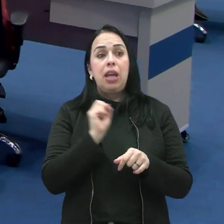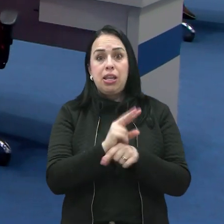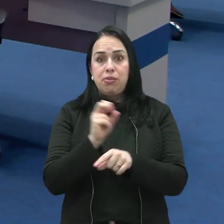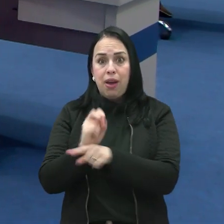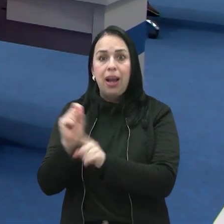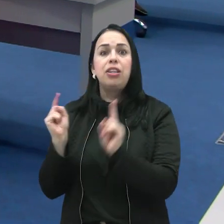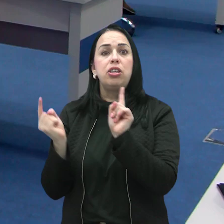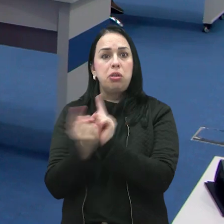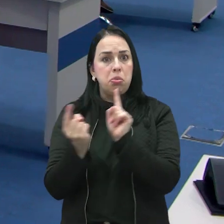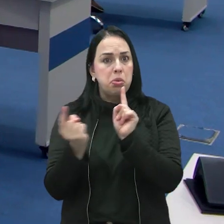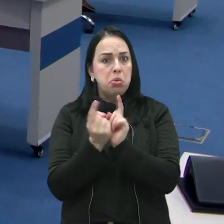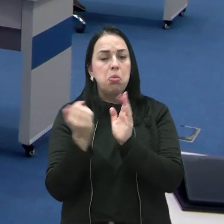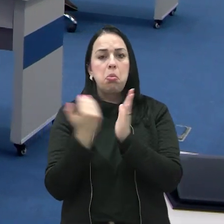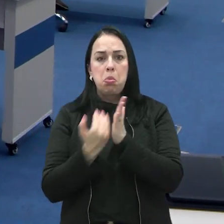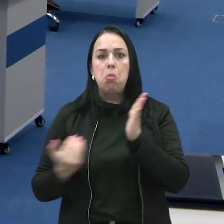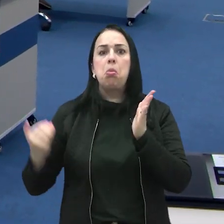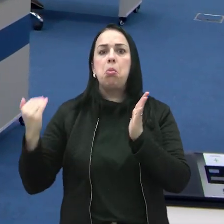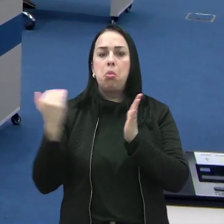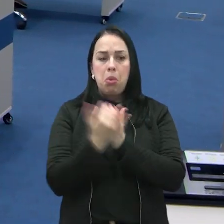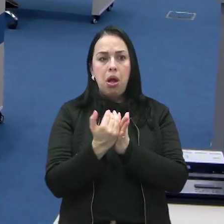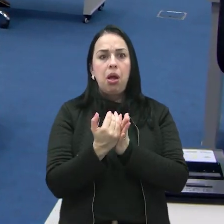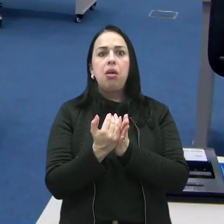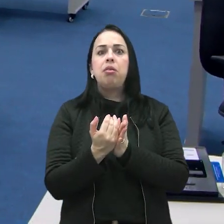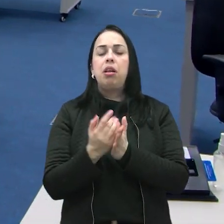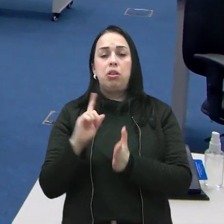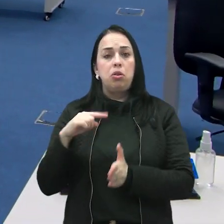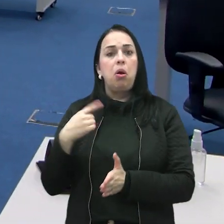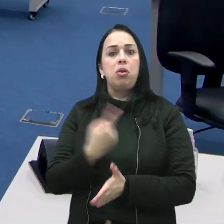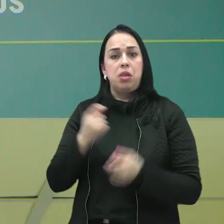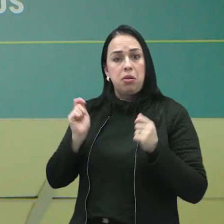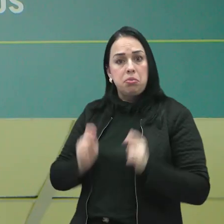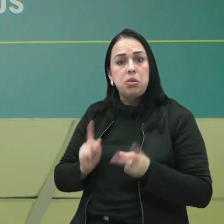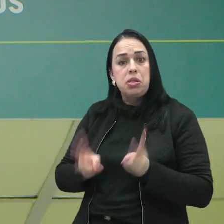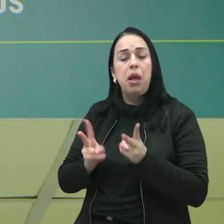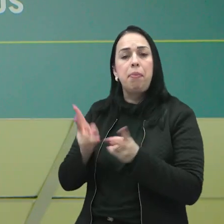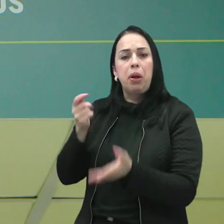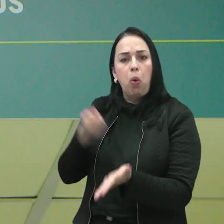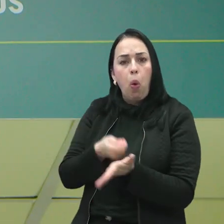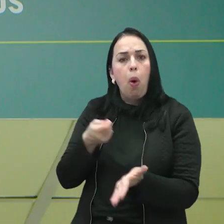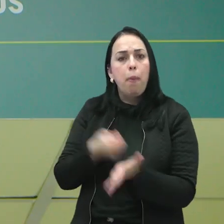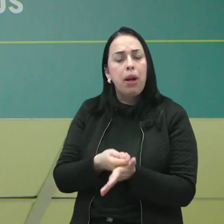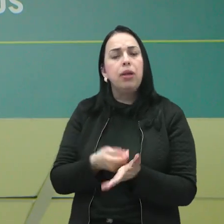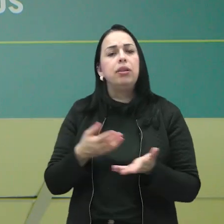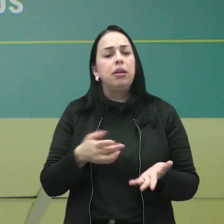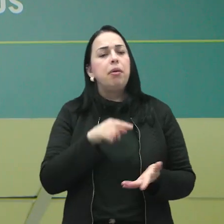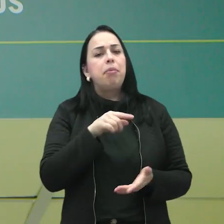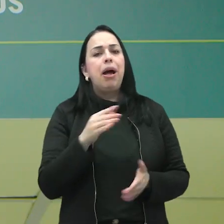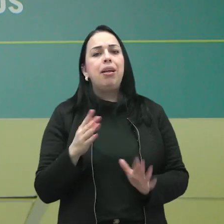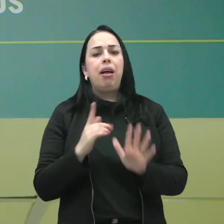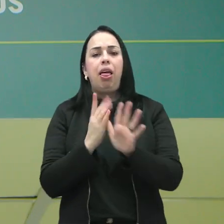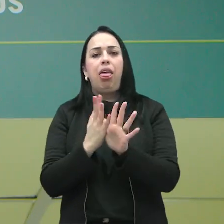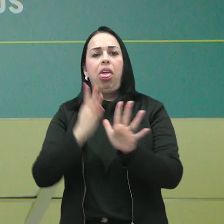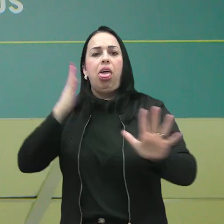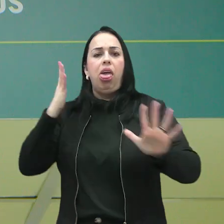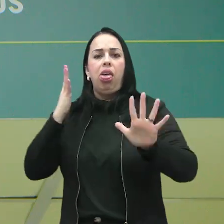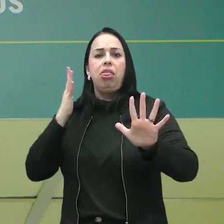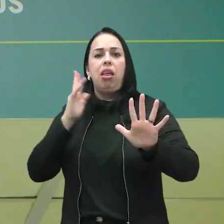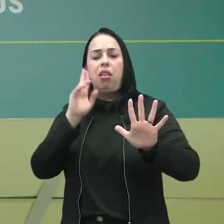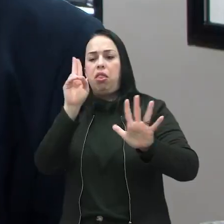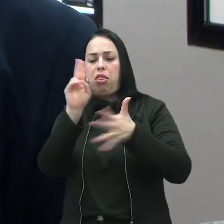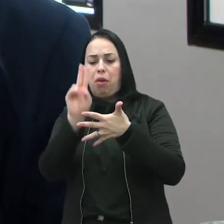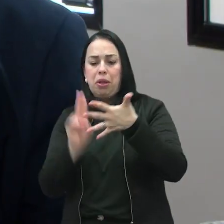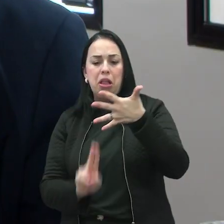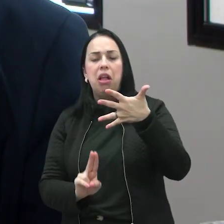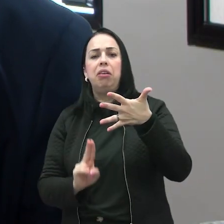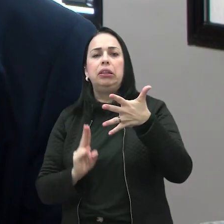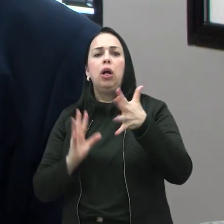de atendimentos é uma cobrança frequente do Legislativo e que a iniciativa deve reduzir as filas dos sistemas de saúde.